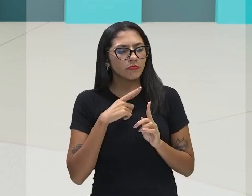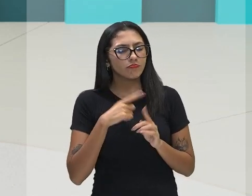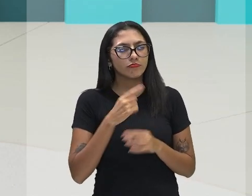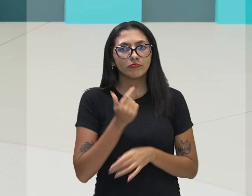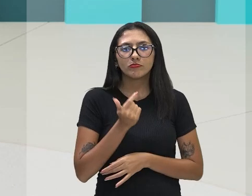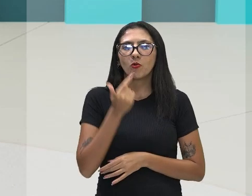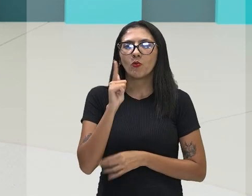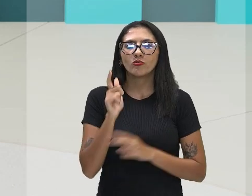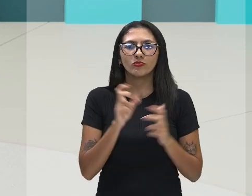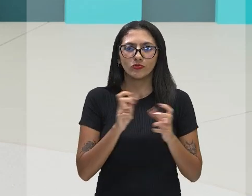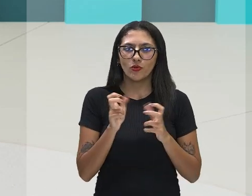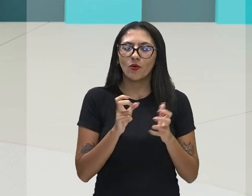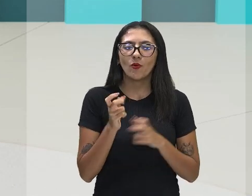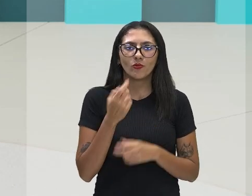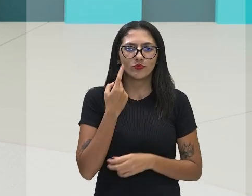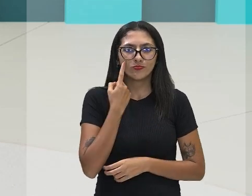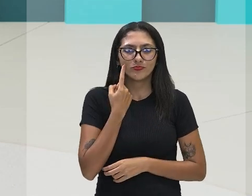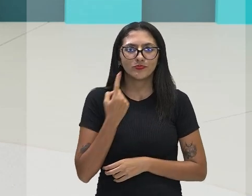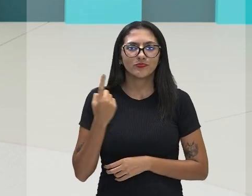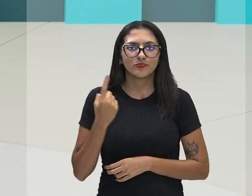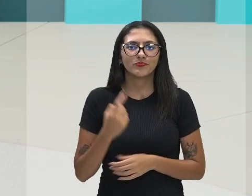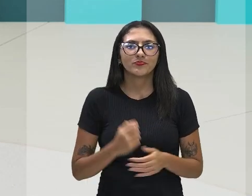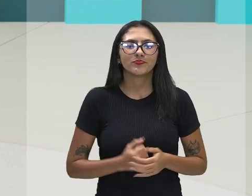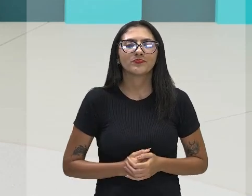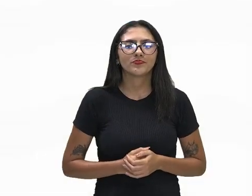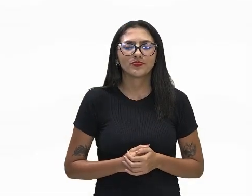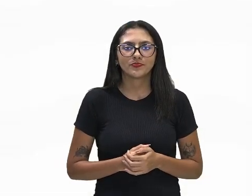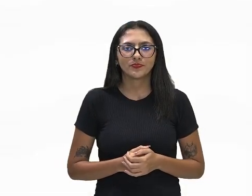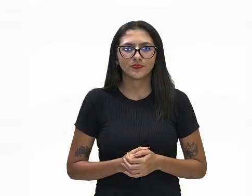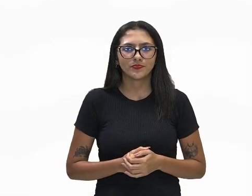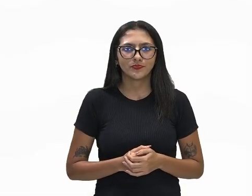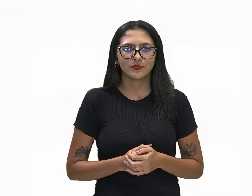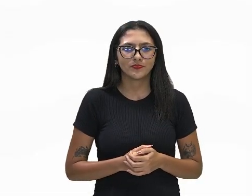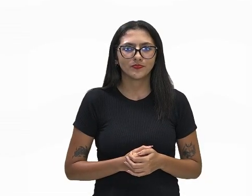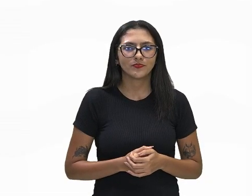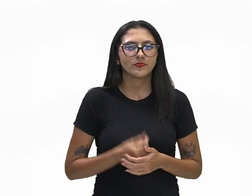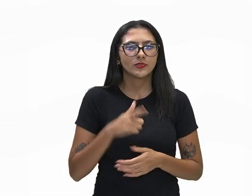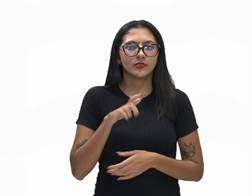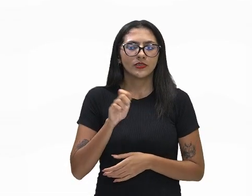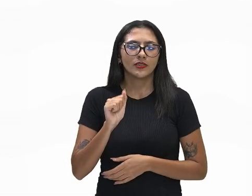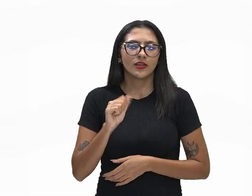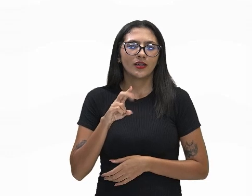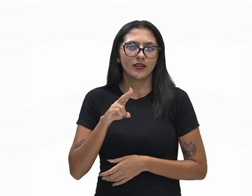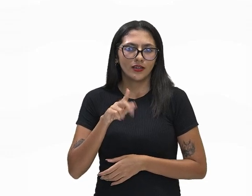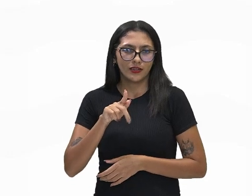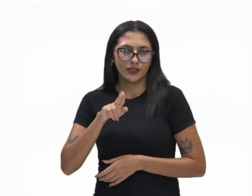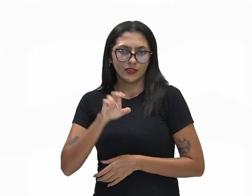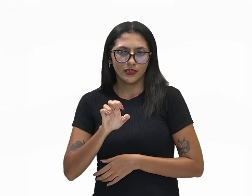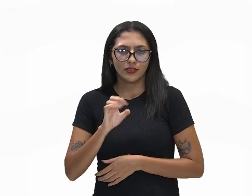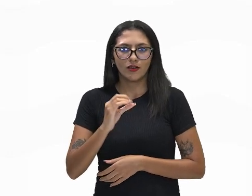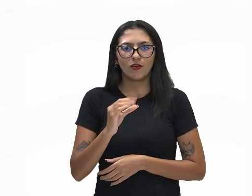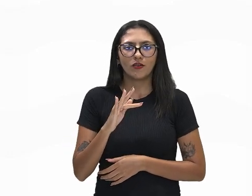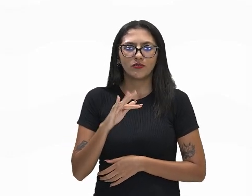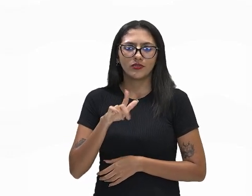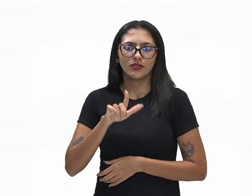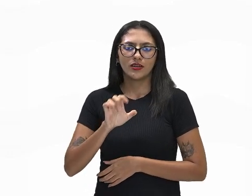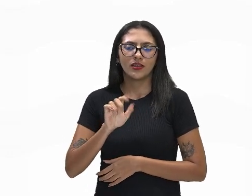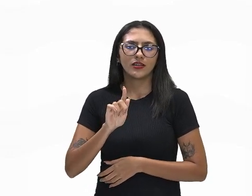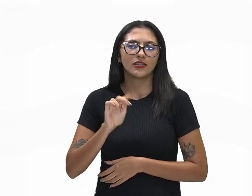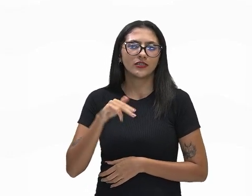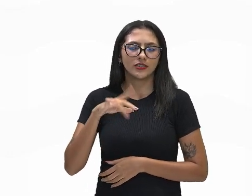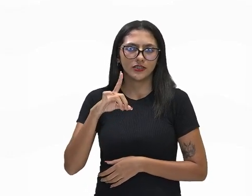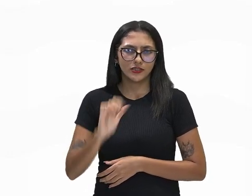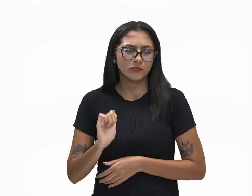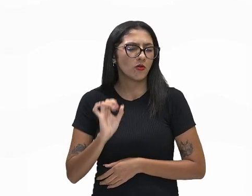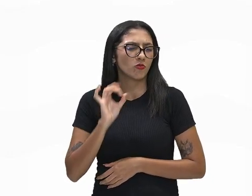jogo que aparece na cartela agora, que é o League of Legends, tá bom? Popularmente conhecido aí como LoL, que